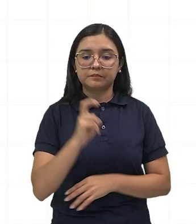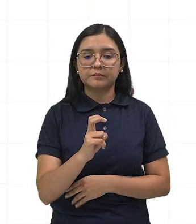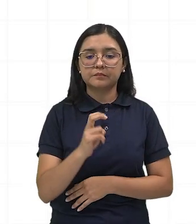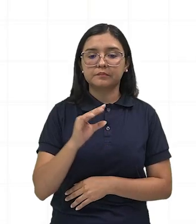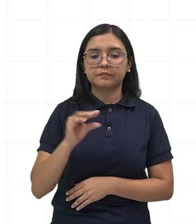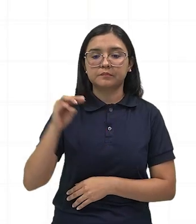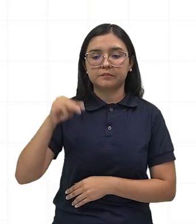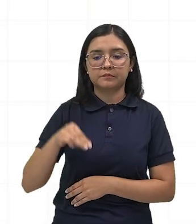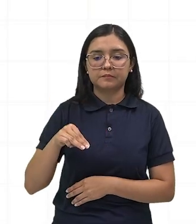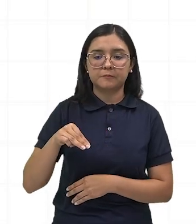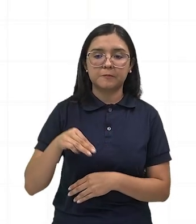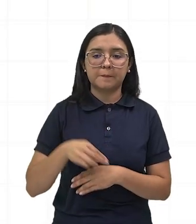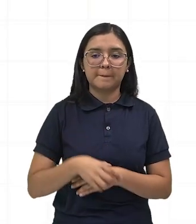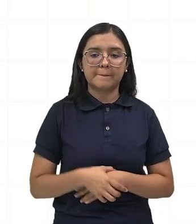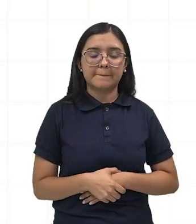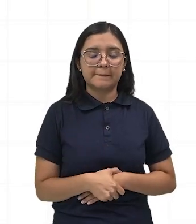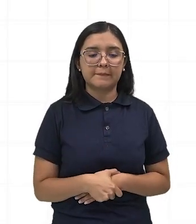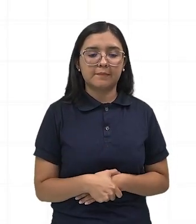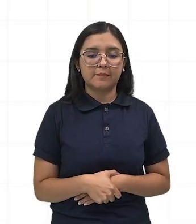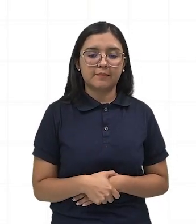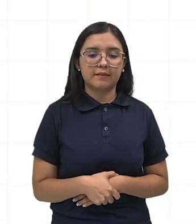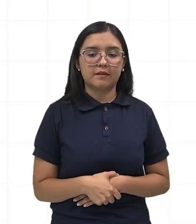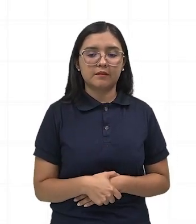5 centímetros.